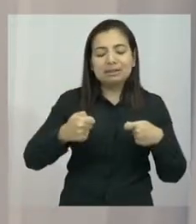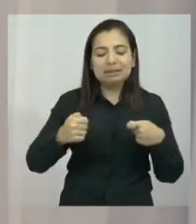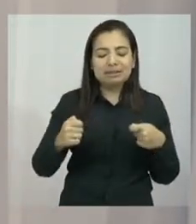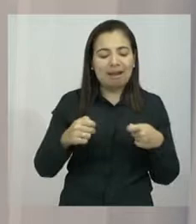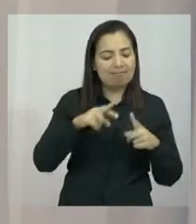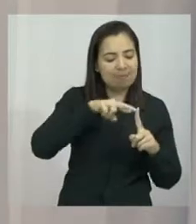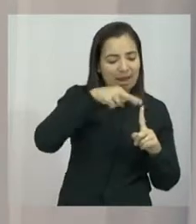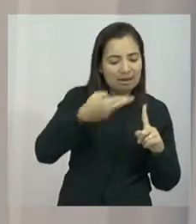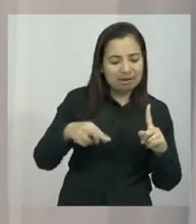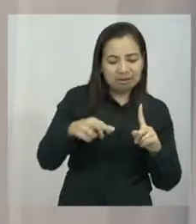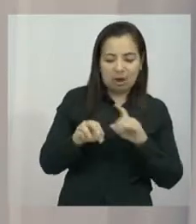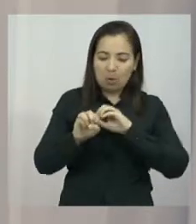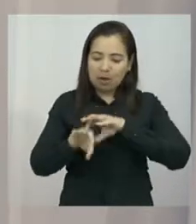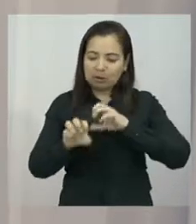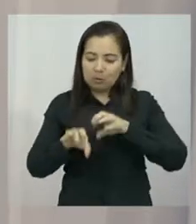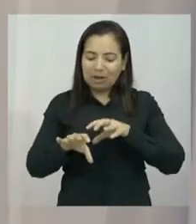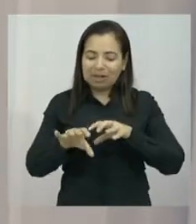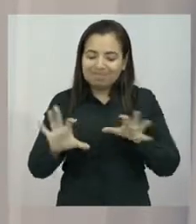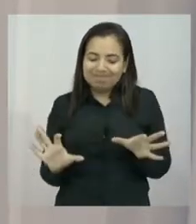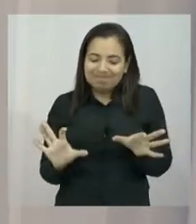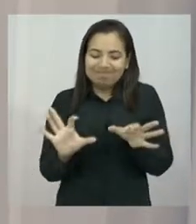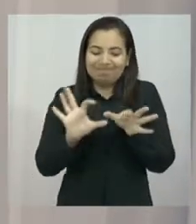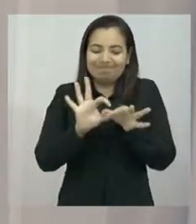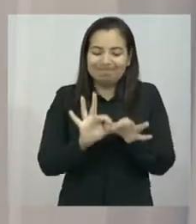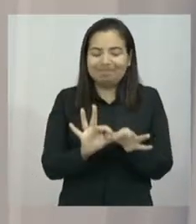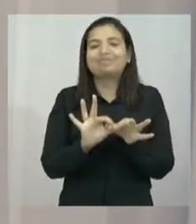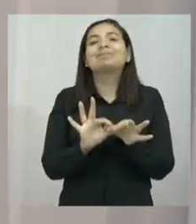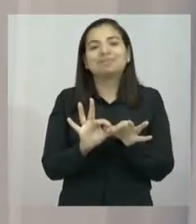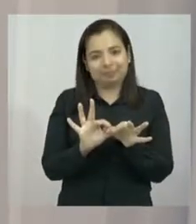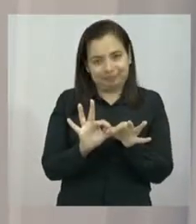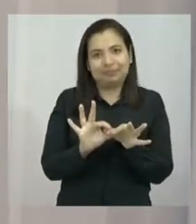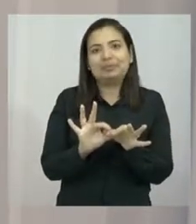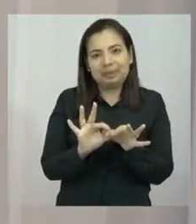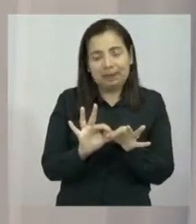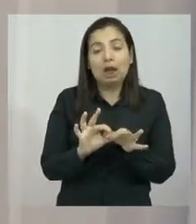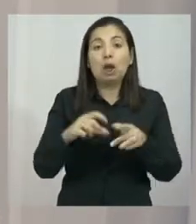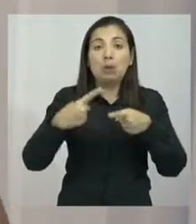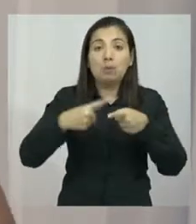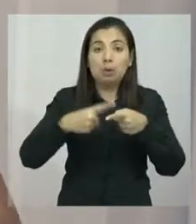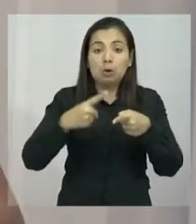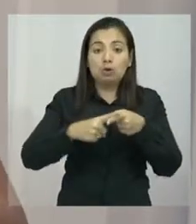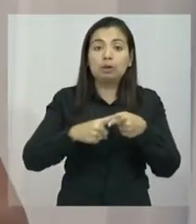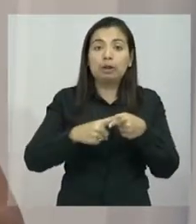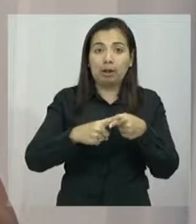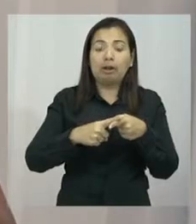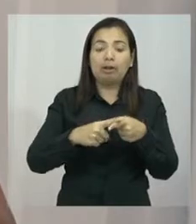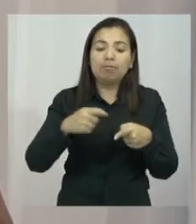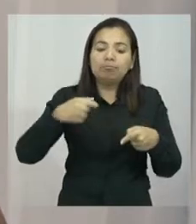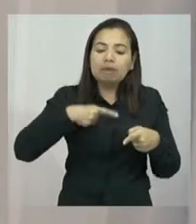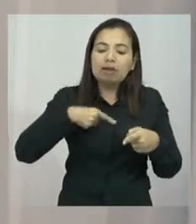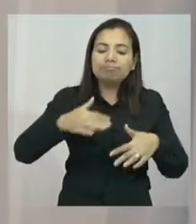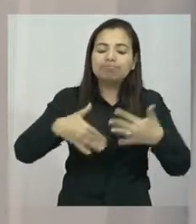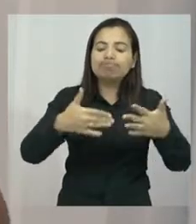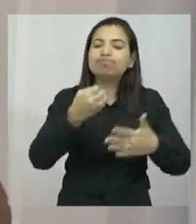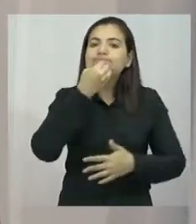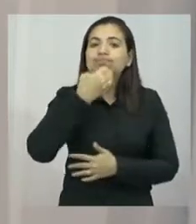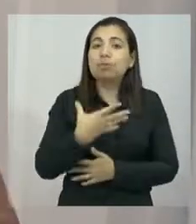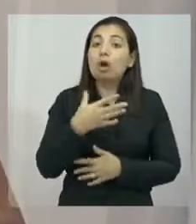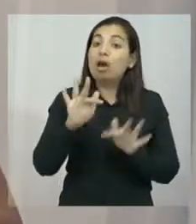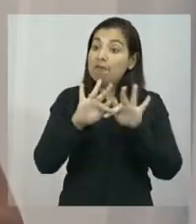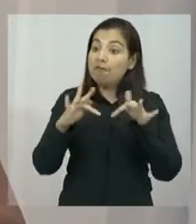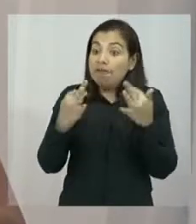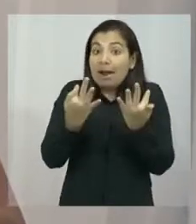é importante os dois caminharem junto. A educação, né? A família ser um adjuvante,